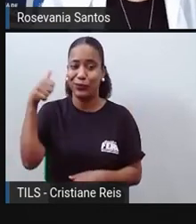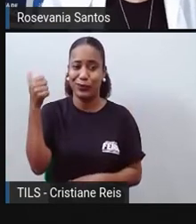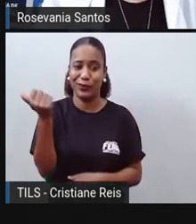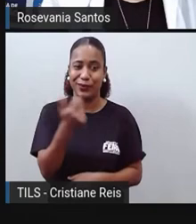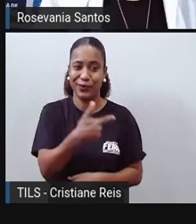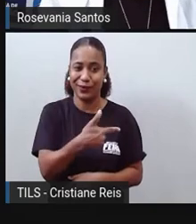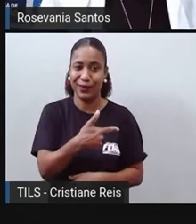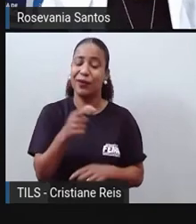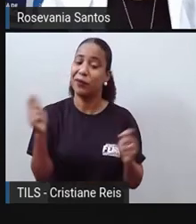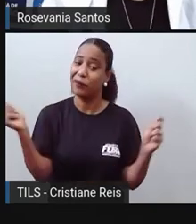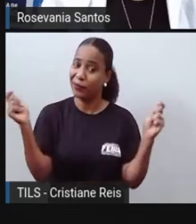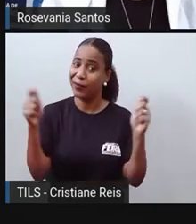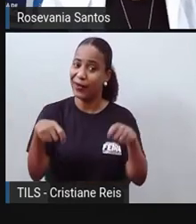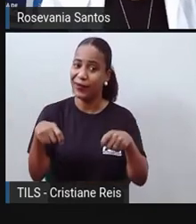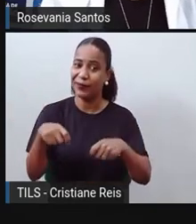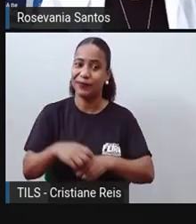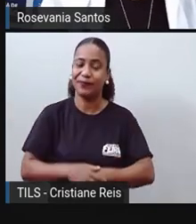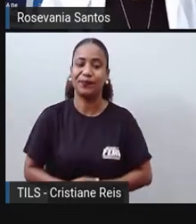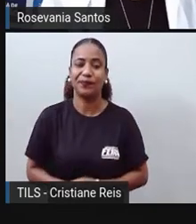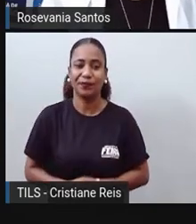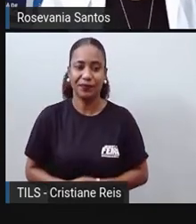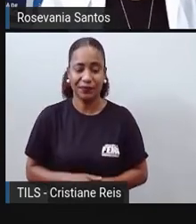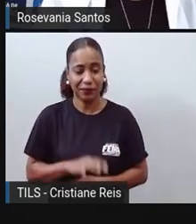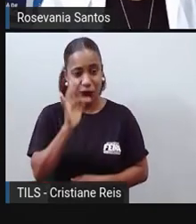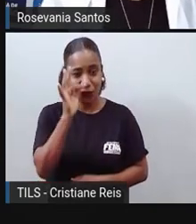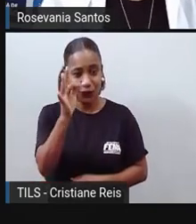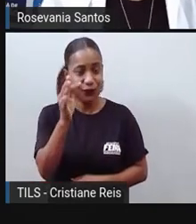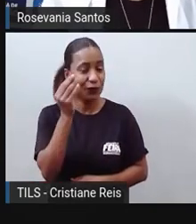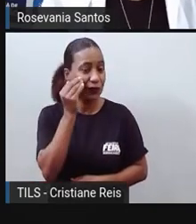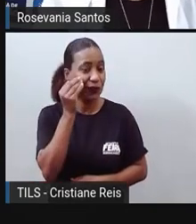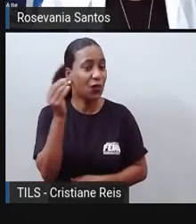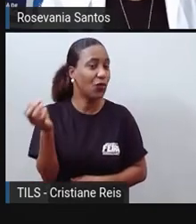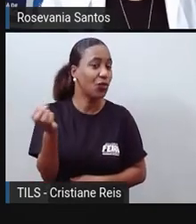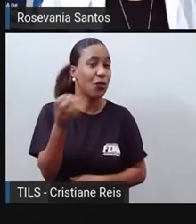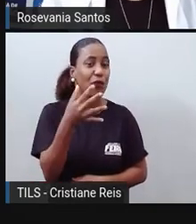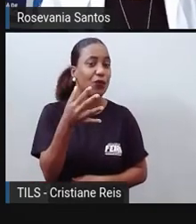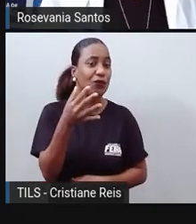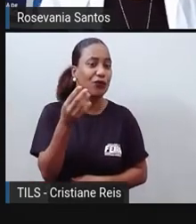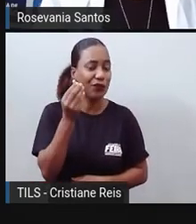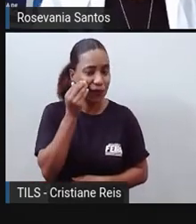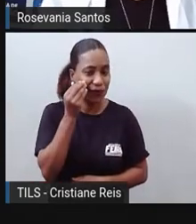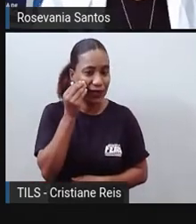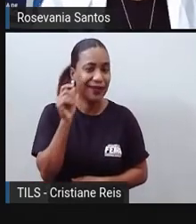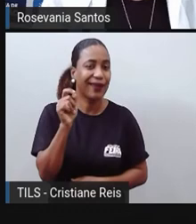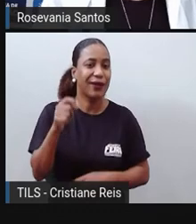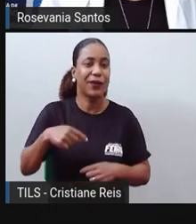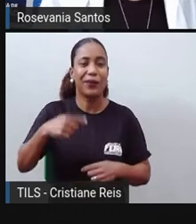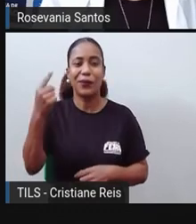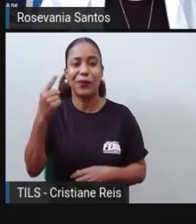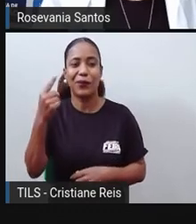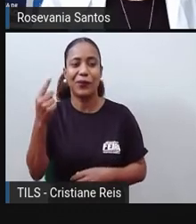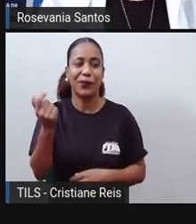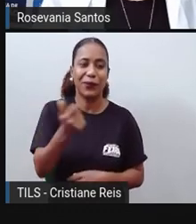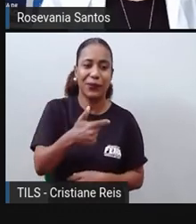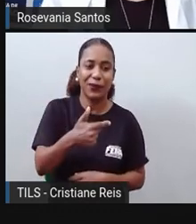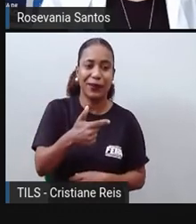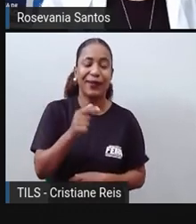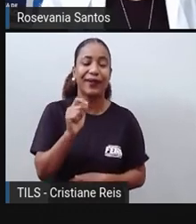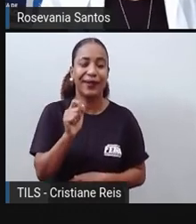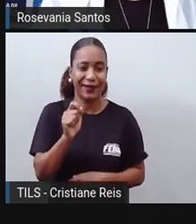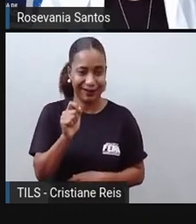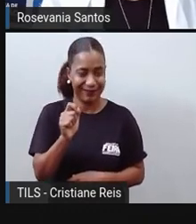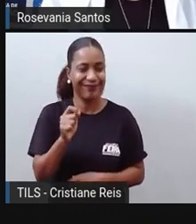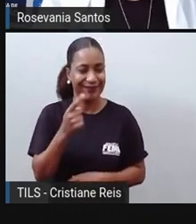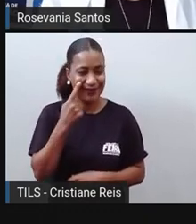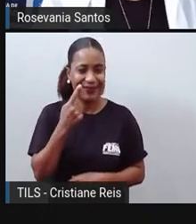infelizmente não consegui trazer para vocês. Então, eles agora estão entrando também, além deles serem, né, as maiores